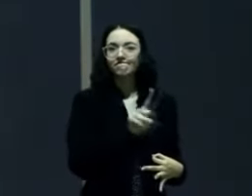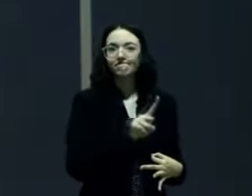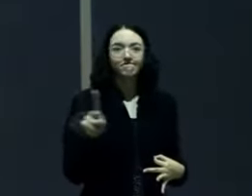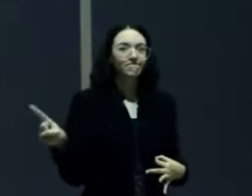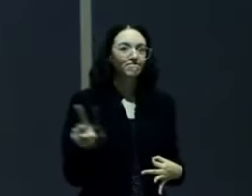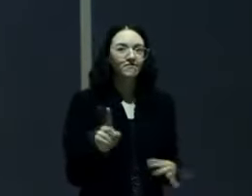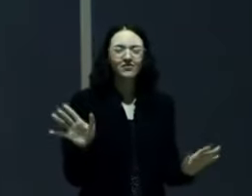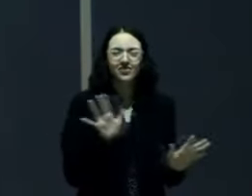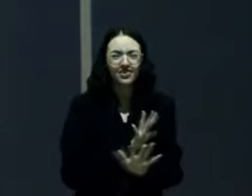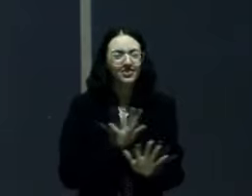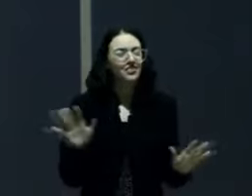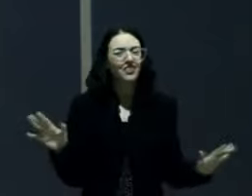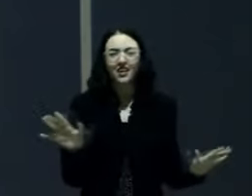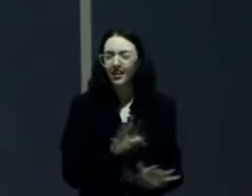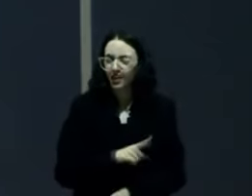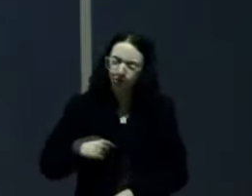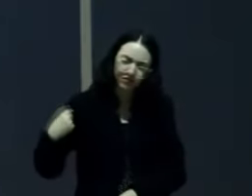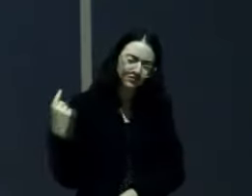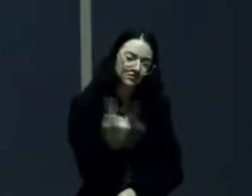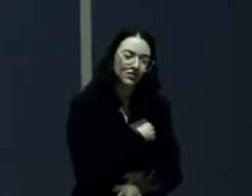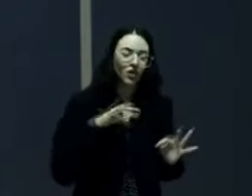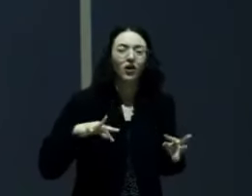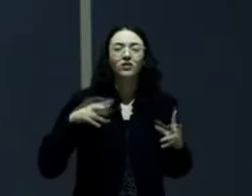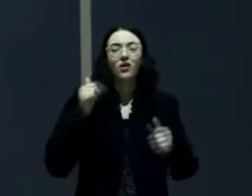Longe de mim e de você sermos perfeitos.